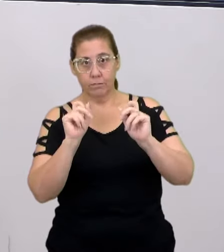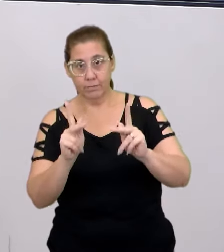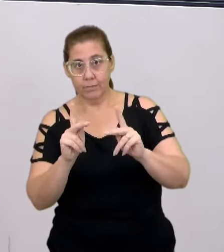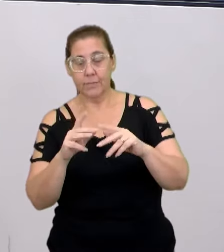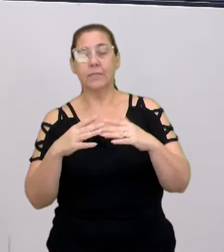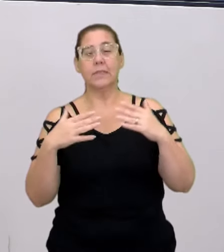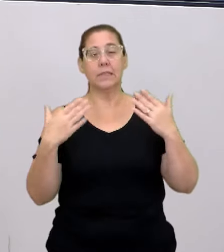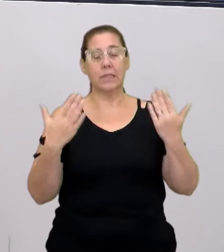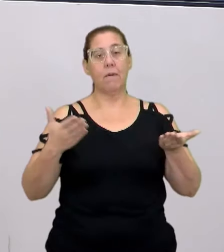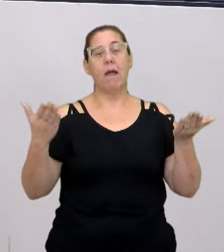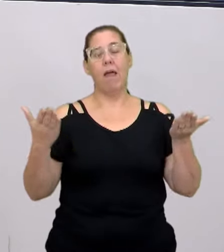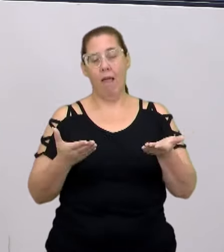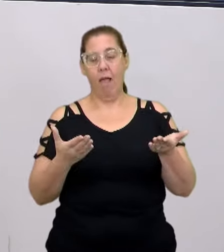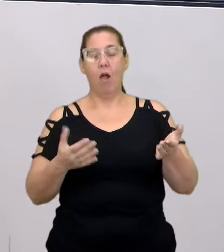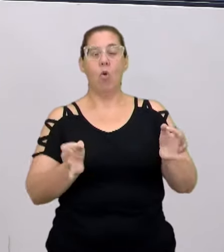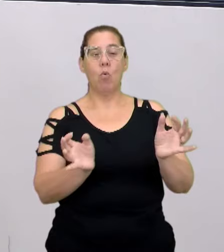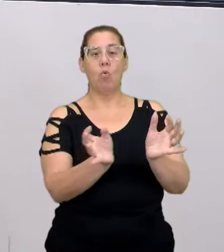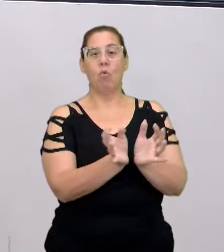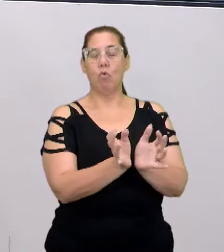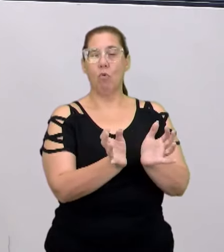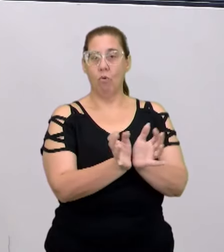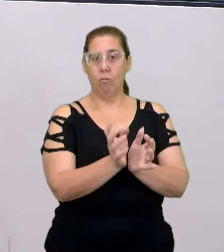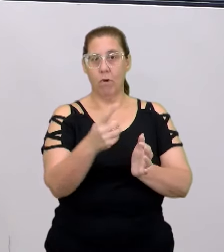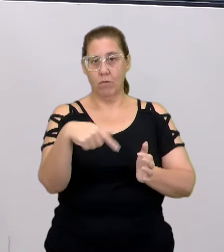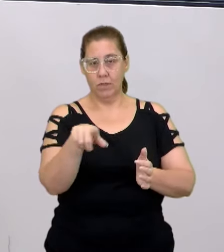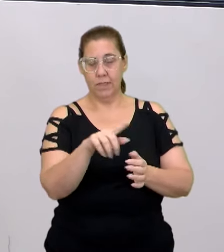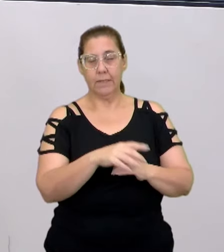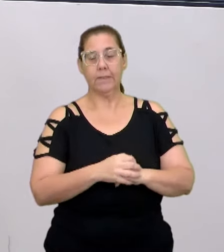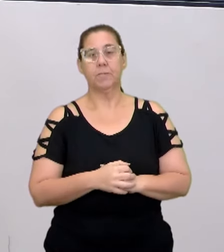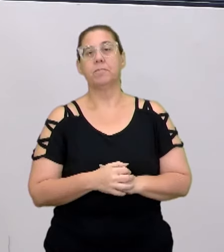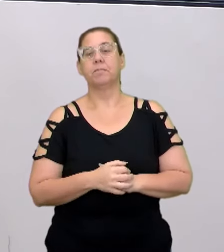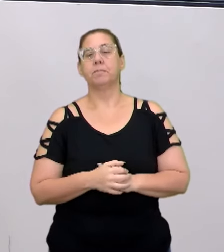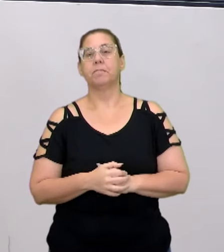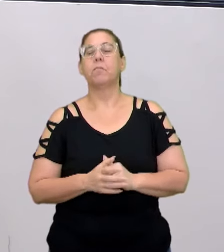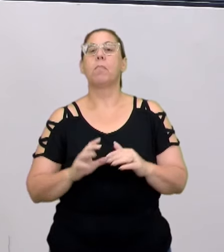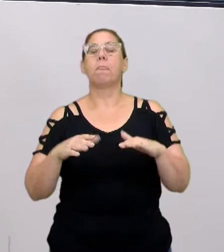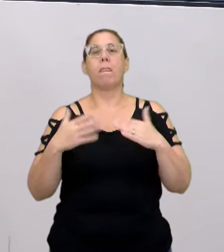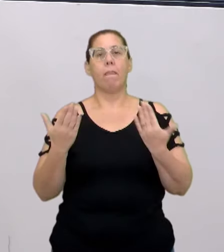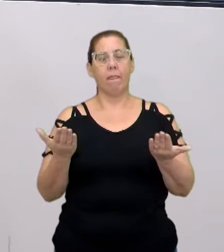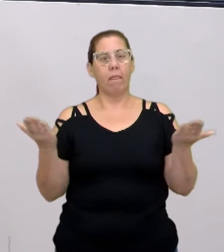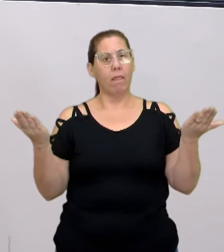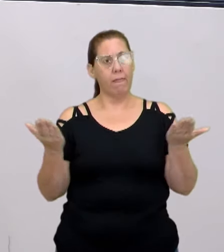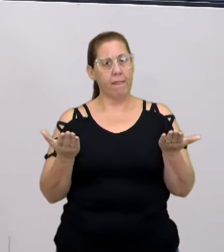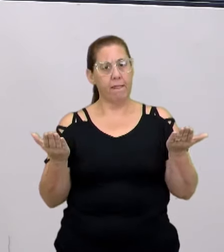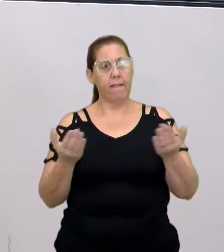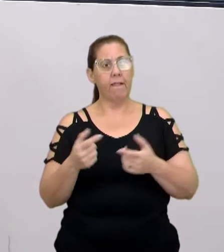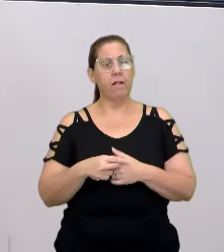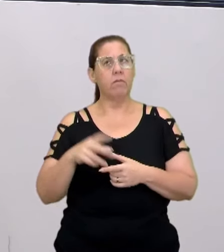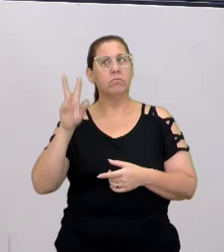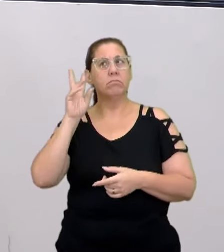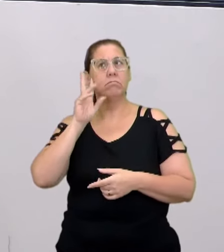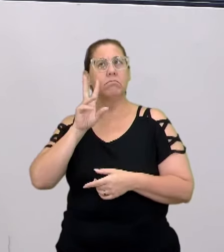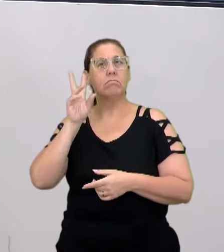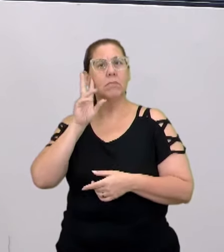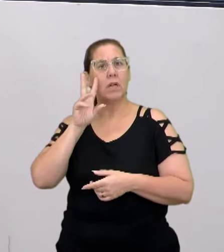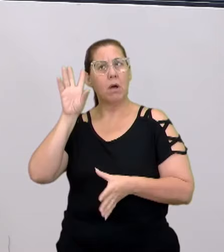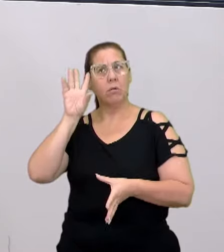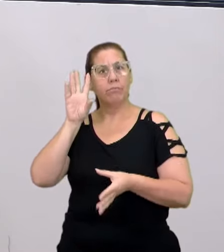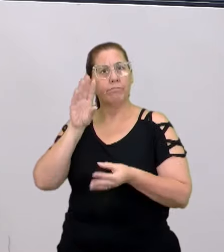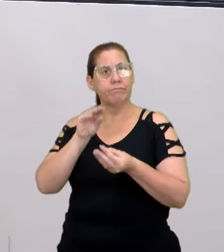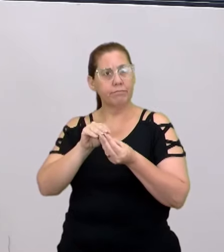Então esses aí são os eixos para vocês. E aí, gente, né, vamos então fazer uma recapitulação, né? Vamos